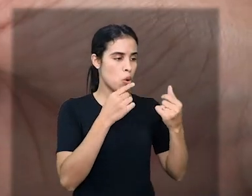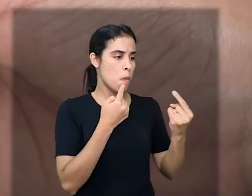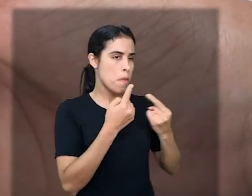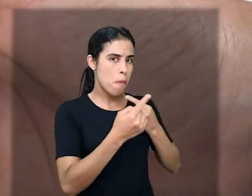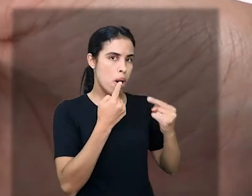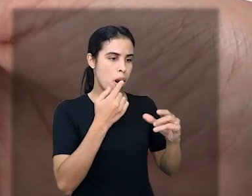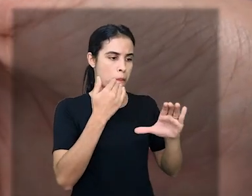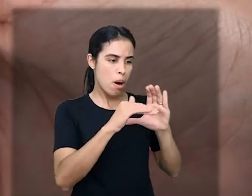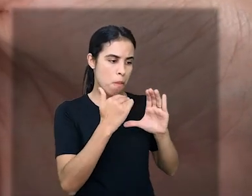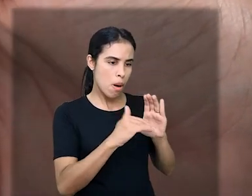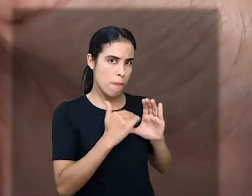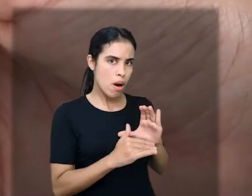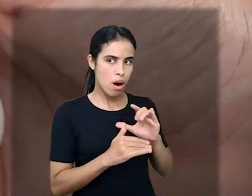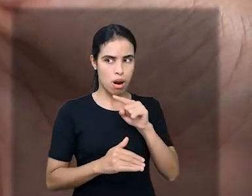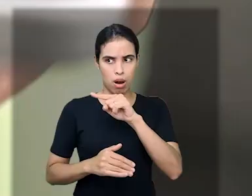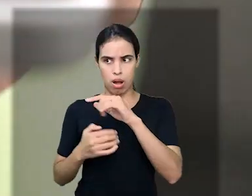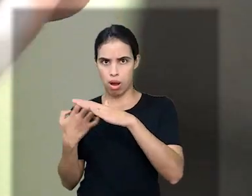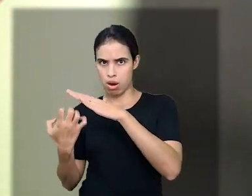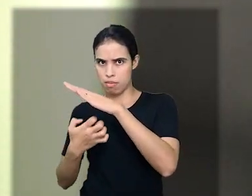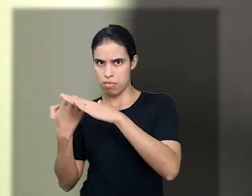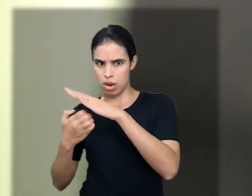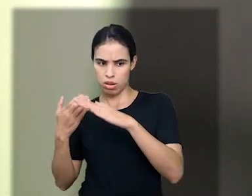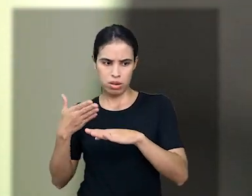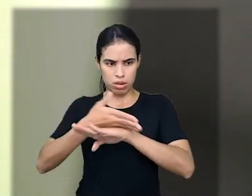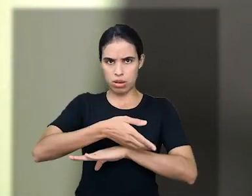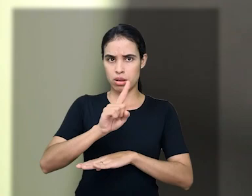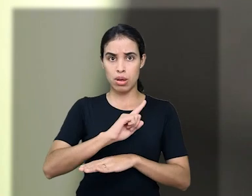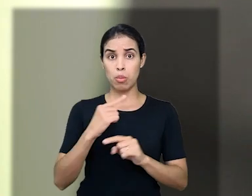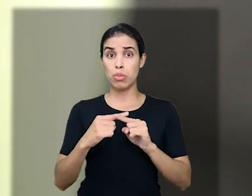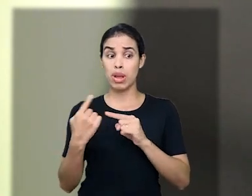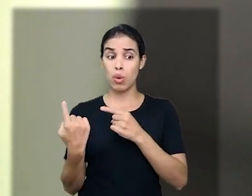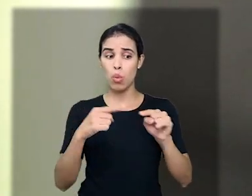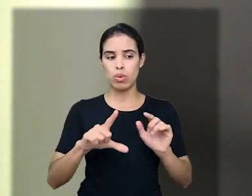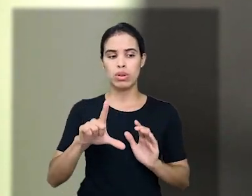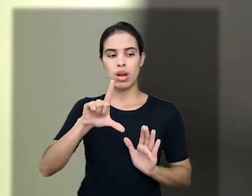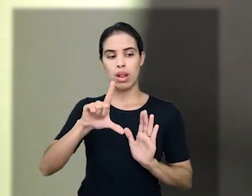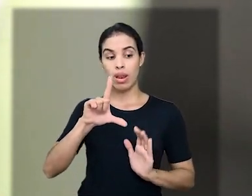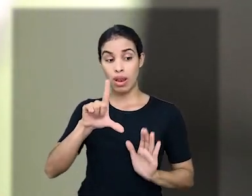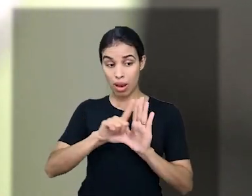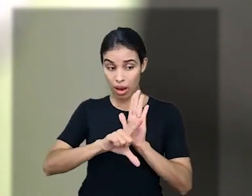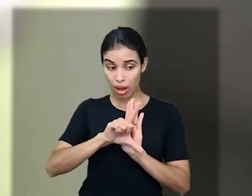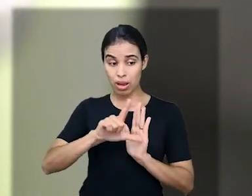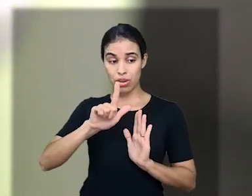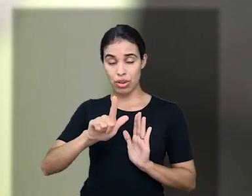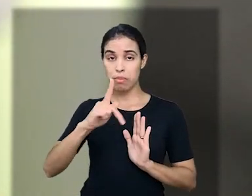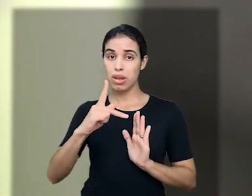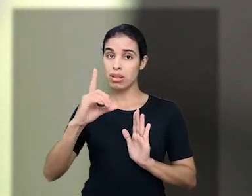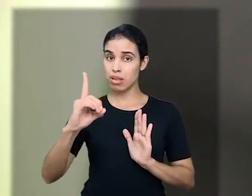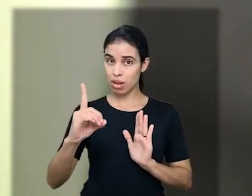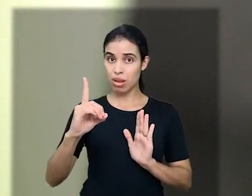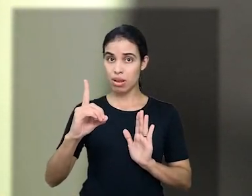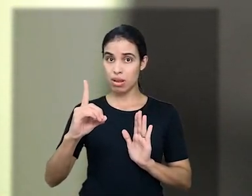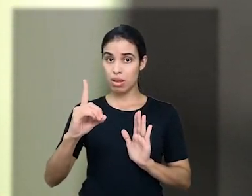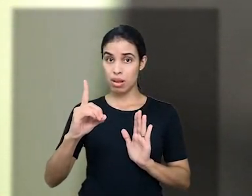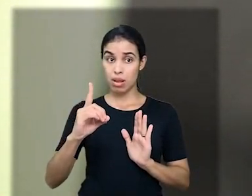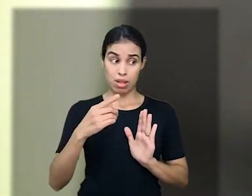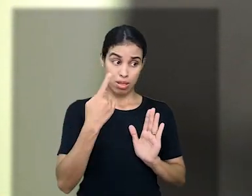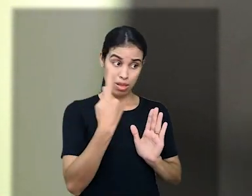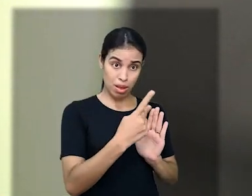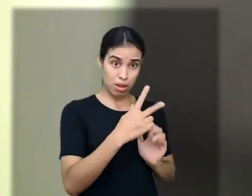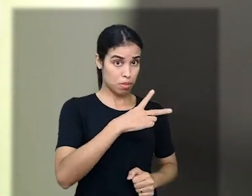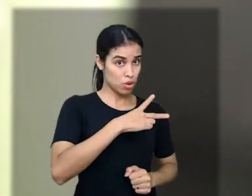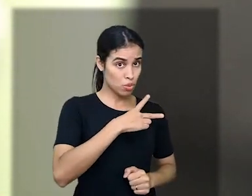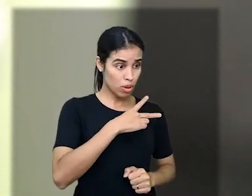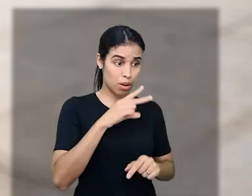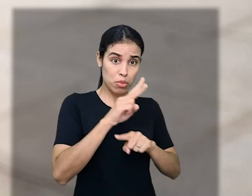desse funcionário, o empregador pode infringir a Lei Geral de Proteção de Dados, que protege os dados pessoais